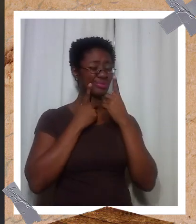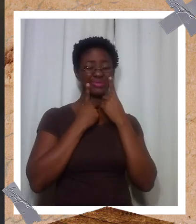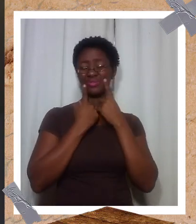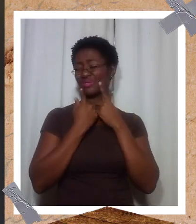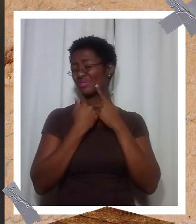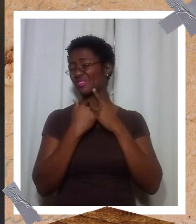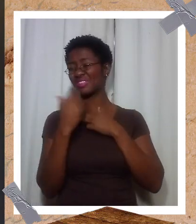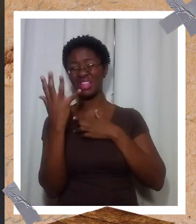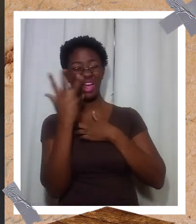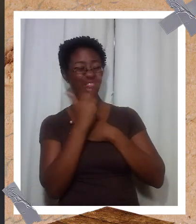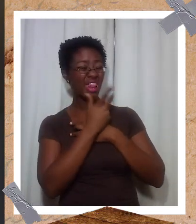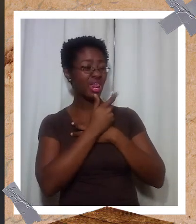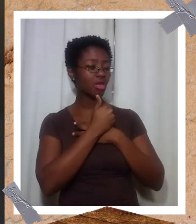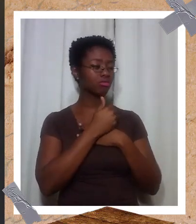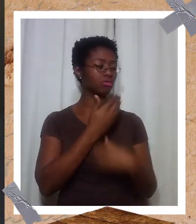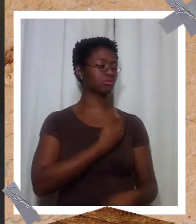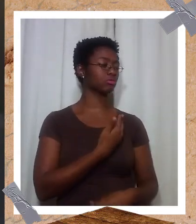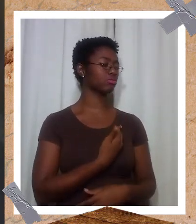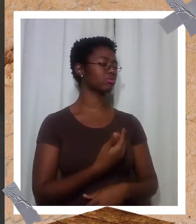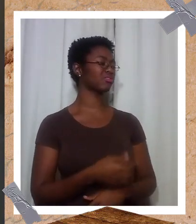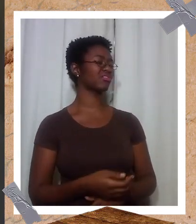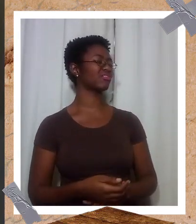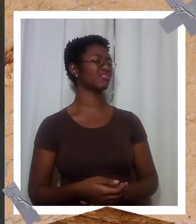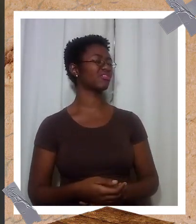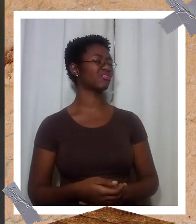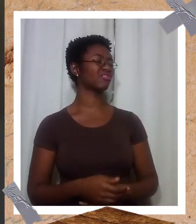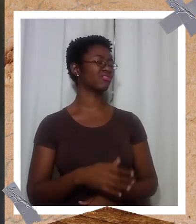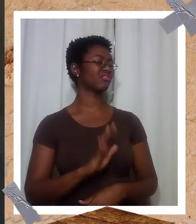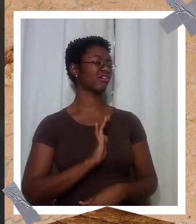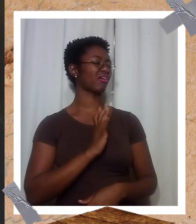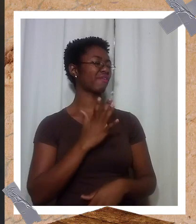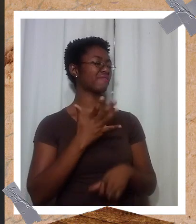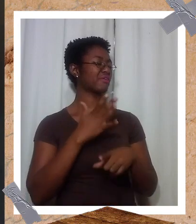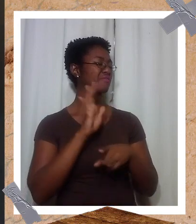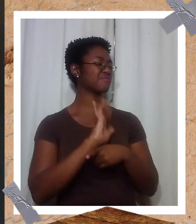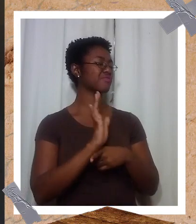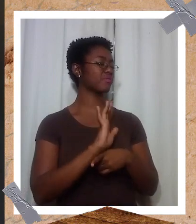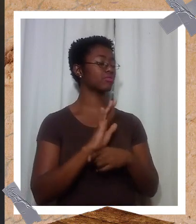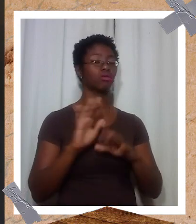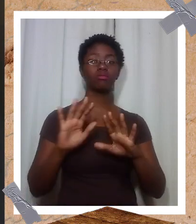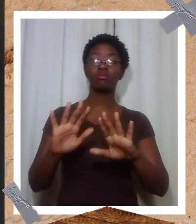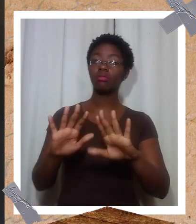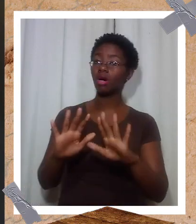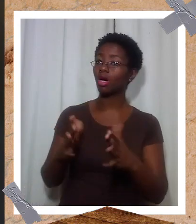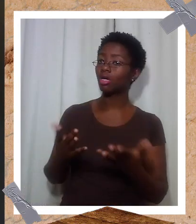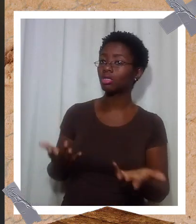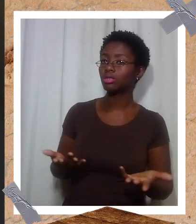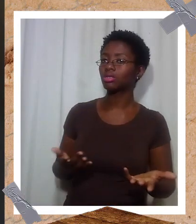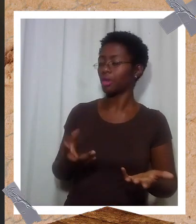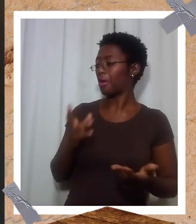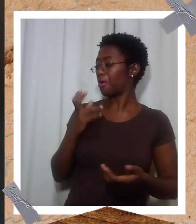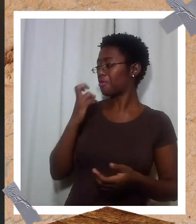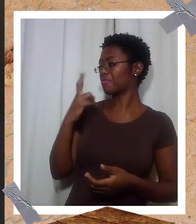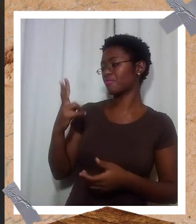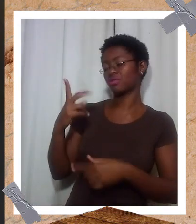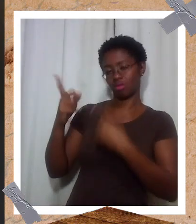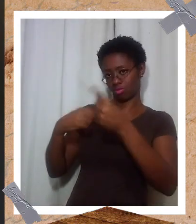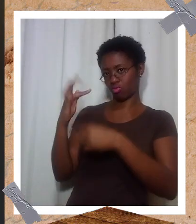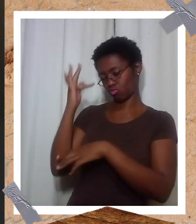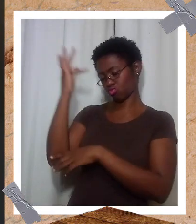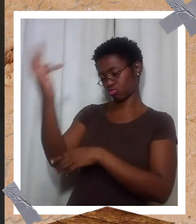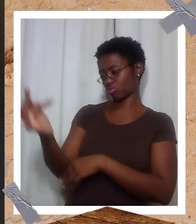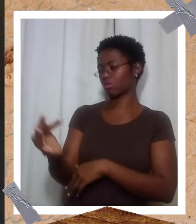as cenas do filme, e depois, alguns anos depois, eu descobri que esse filme era adaptado de um livro e tal, e ali